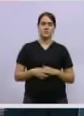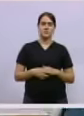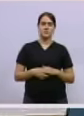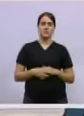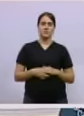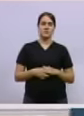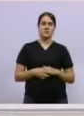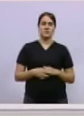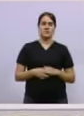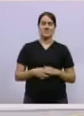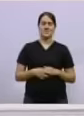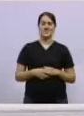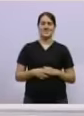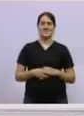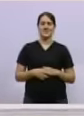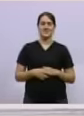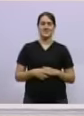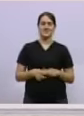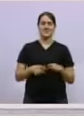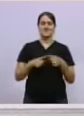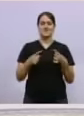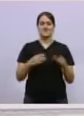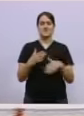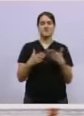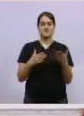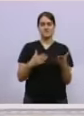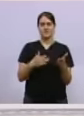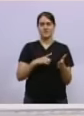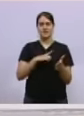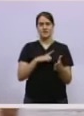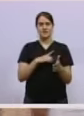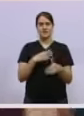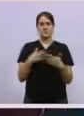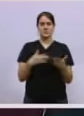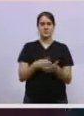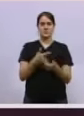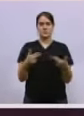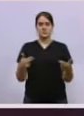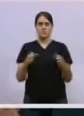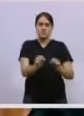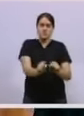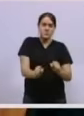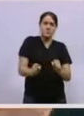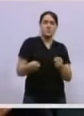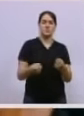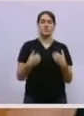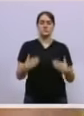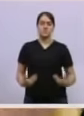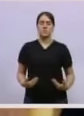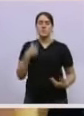vai ficando contra a gente, né? Mas há toda um movimento do seu corpo, do seu organismo, para